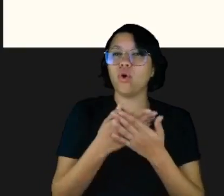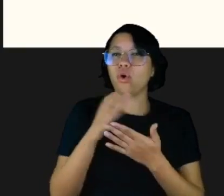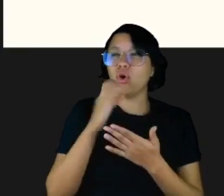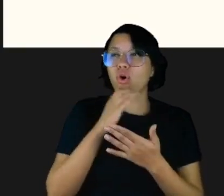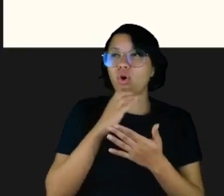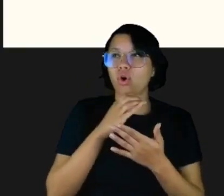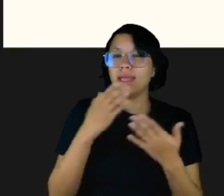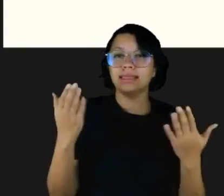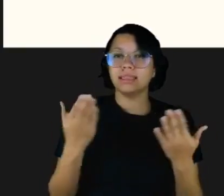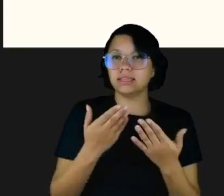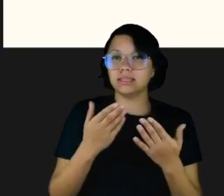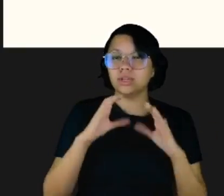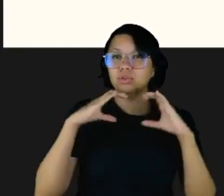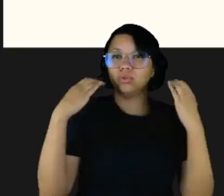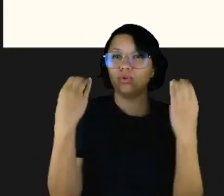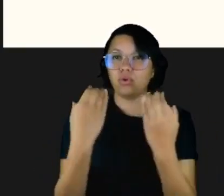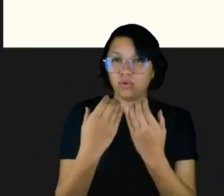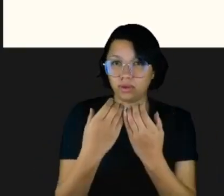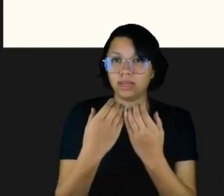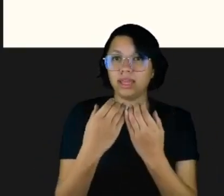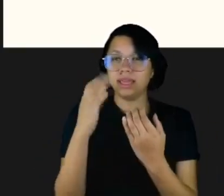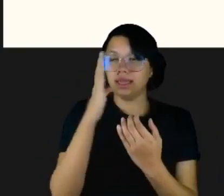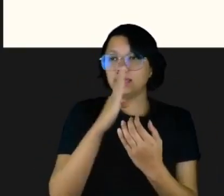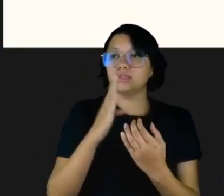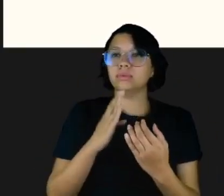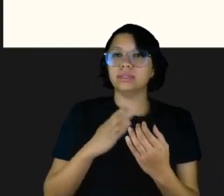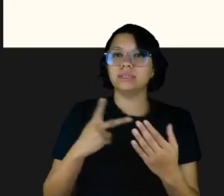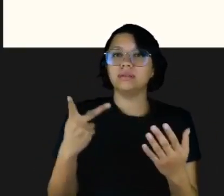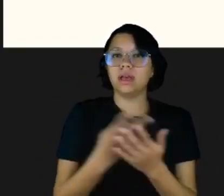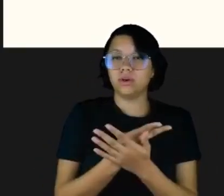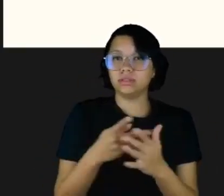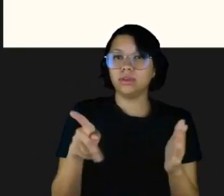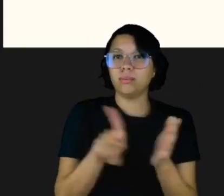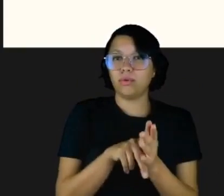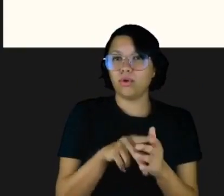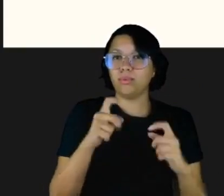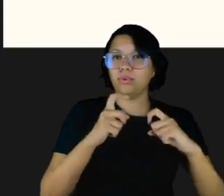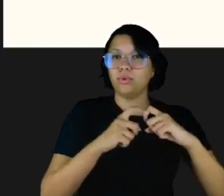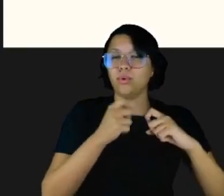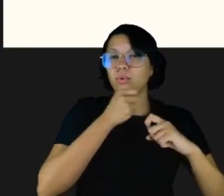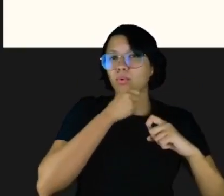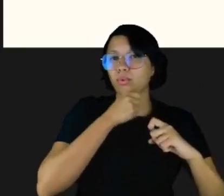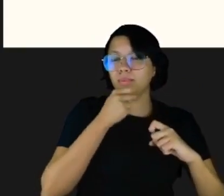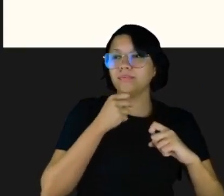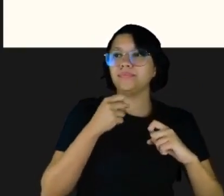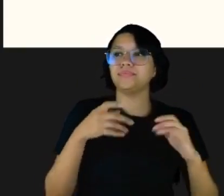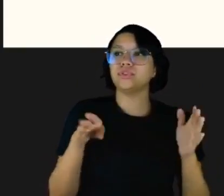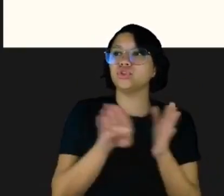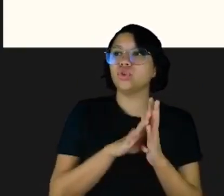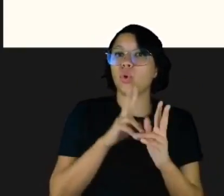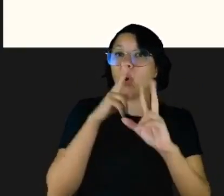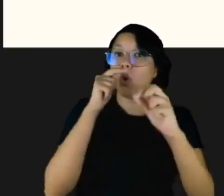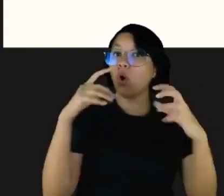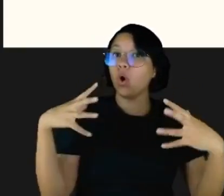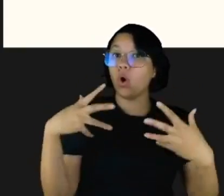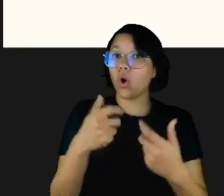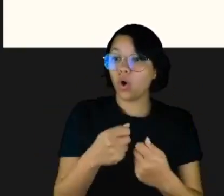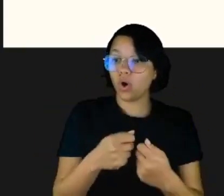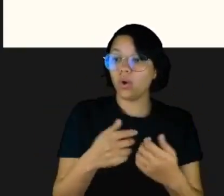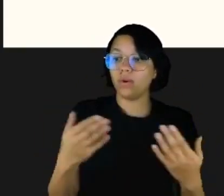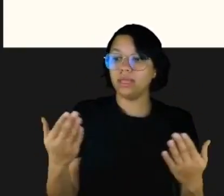Congresso Brasileiro de Geriatria e Gerontologia, que aconteceu aqui em São Paulo, chegou com força total esse